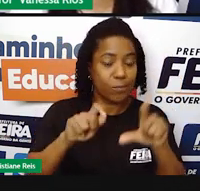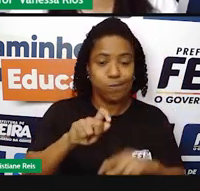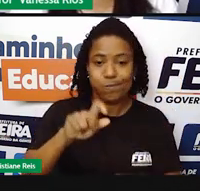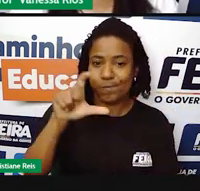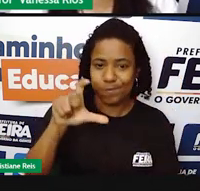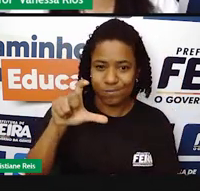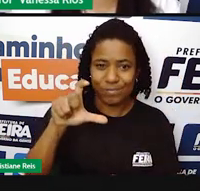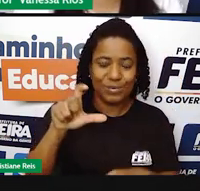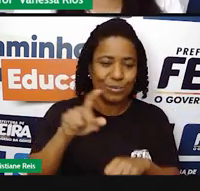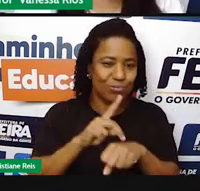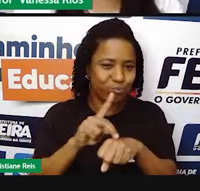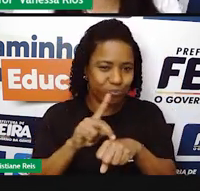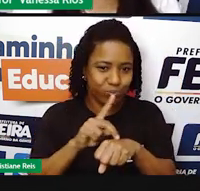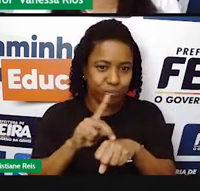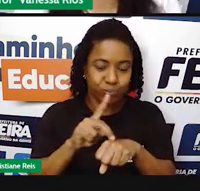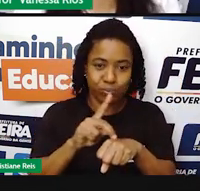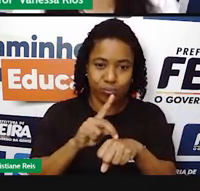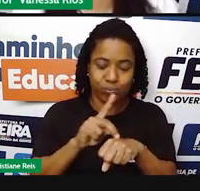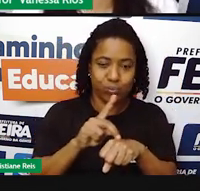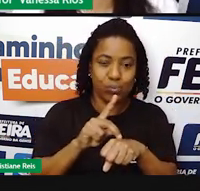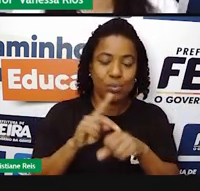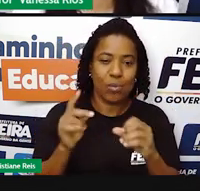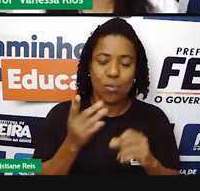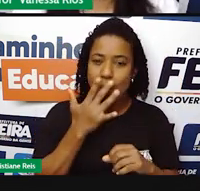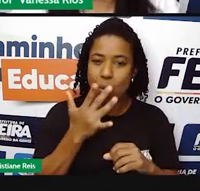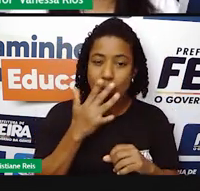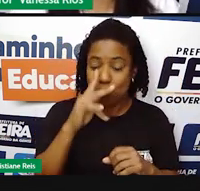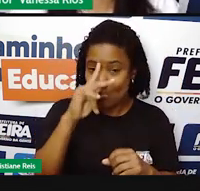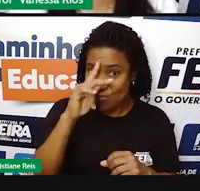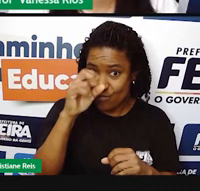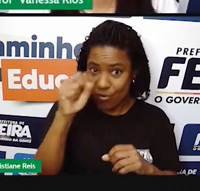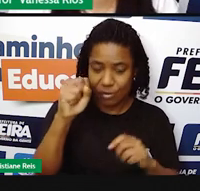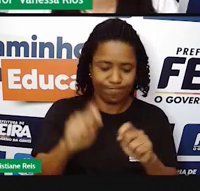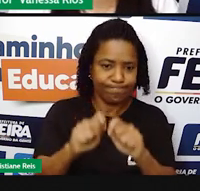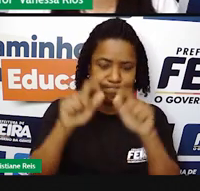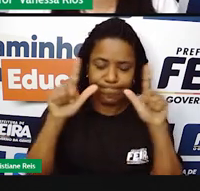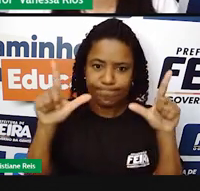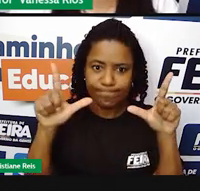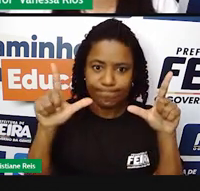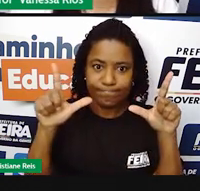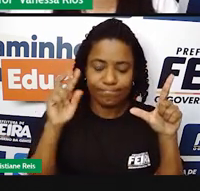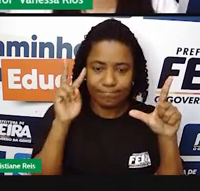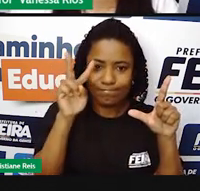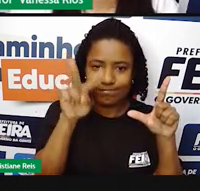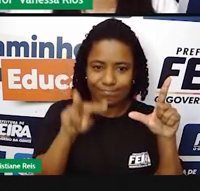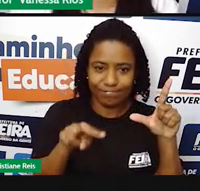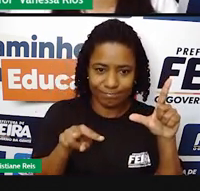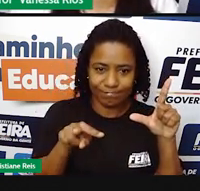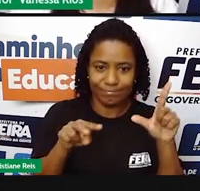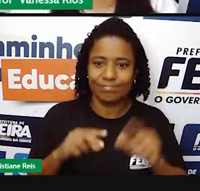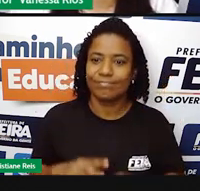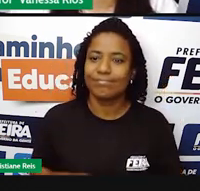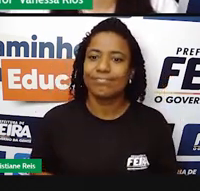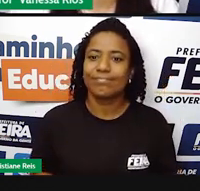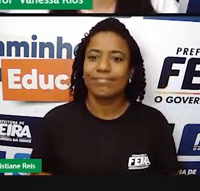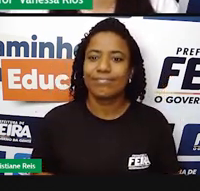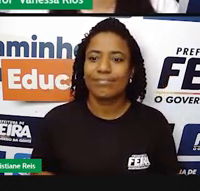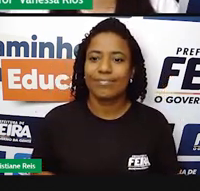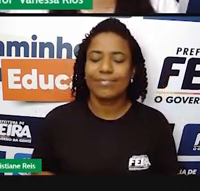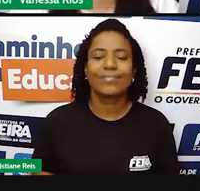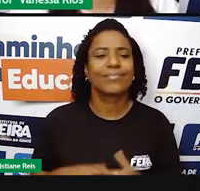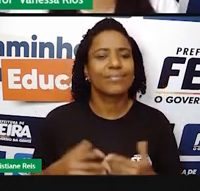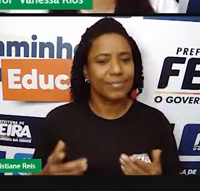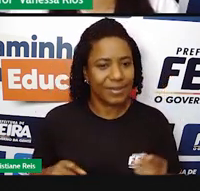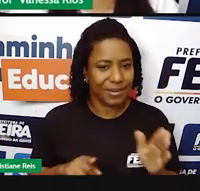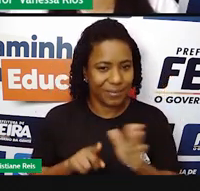letras mais destacadas, com a intenção de chamar a atenção aí do leitor. Outra pergunta.